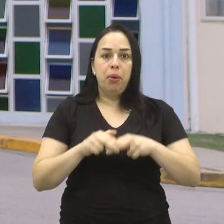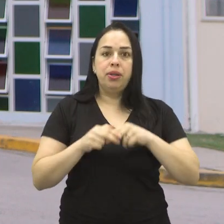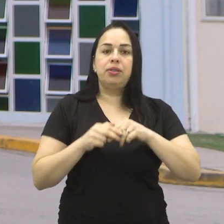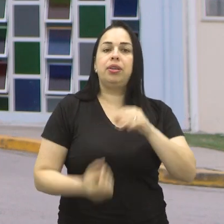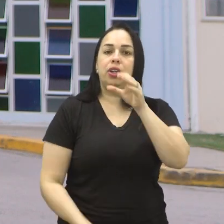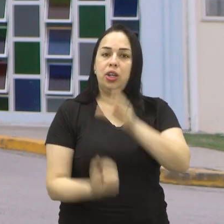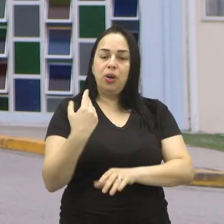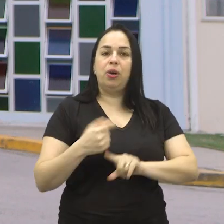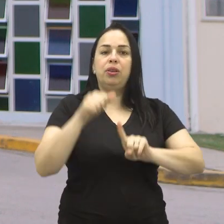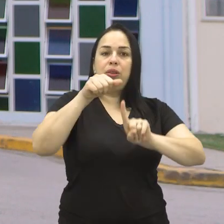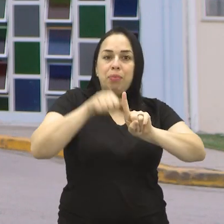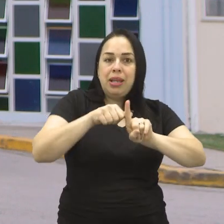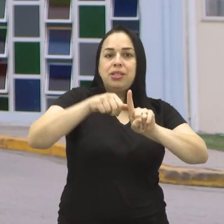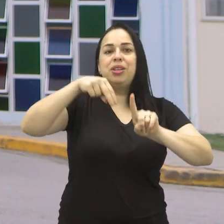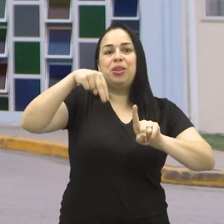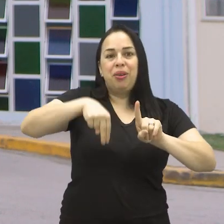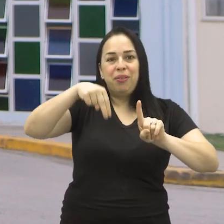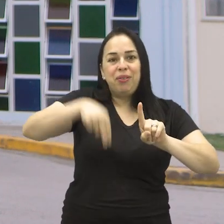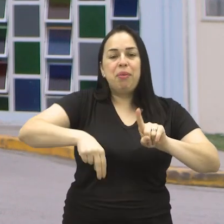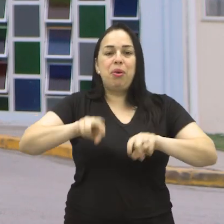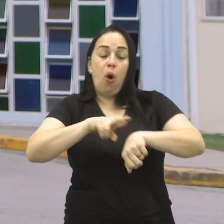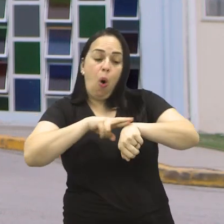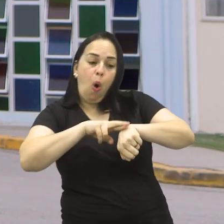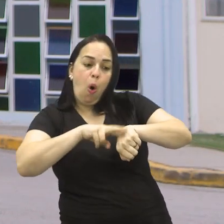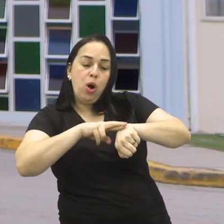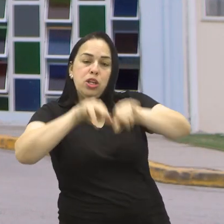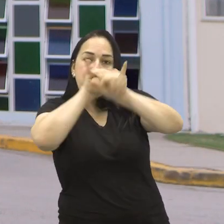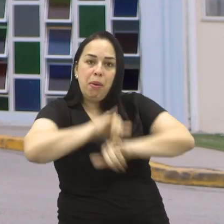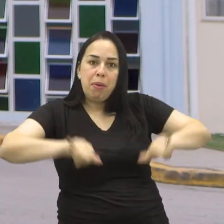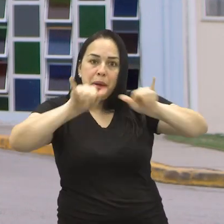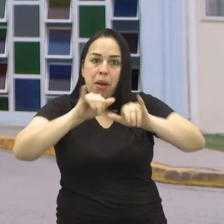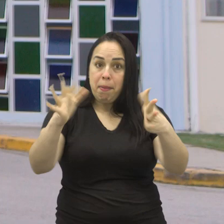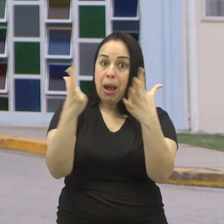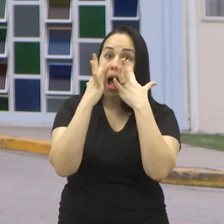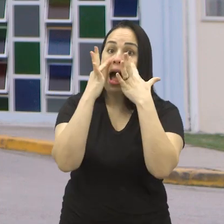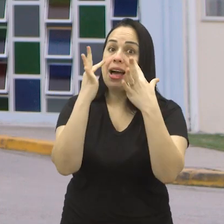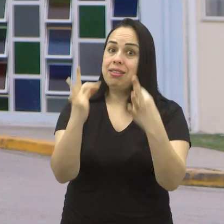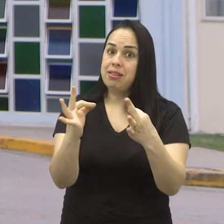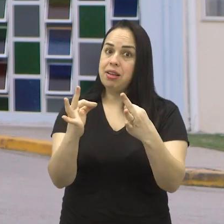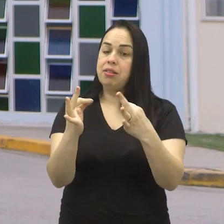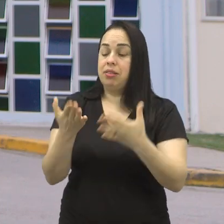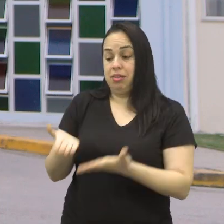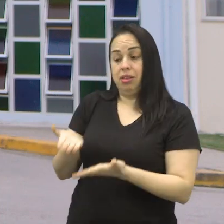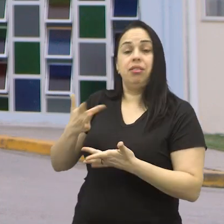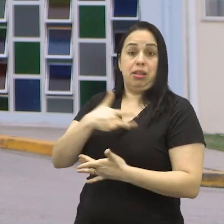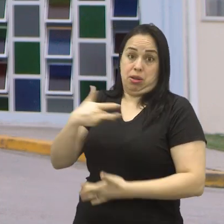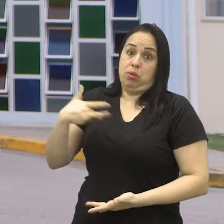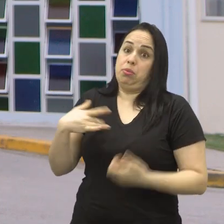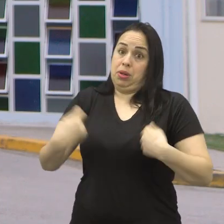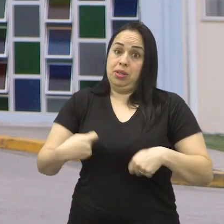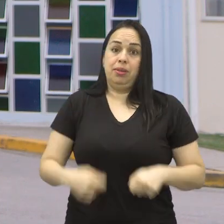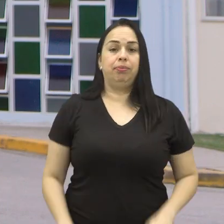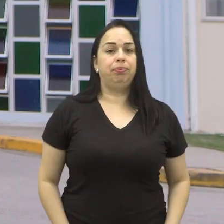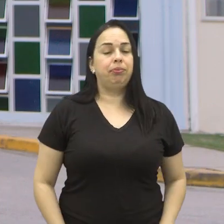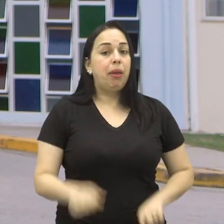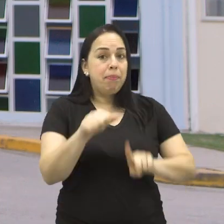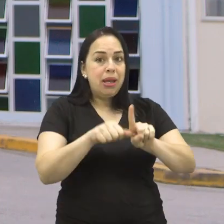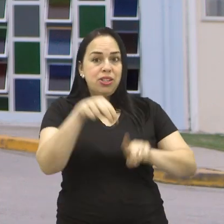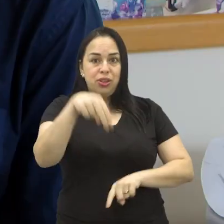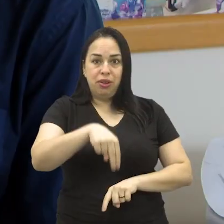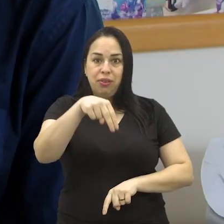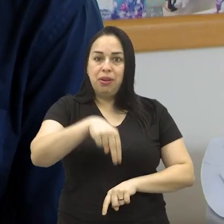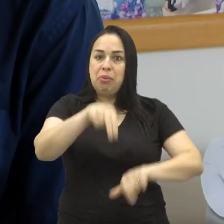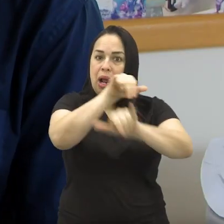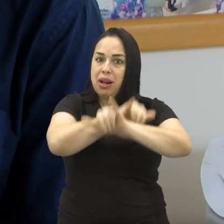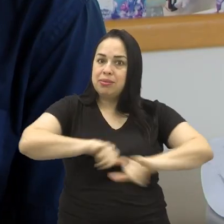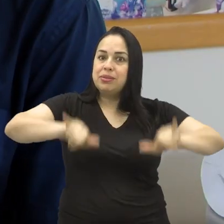Novembro Roxo, que tem como objetivo reduzir as taxas de prematuridade e chamar a atenção para a saúde desses recém-nascidos.